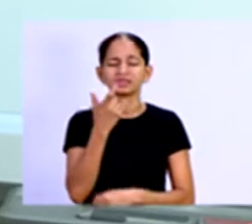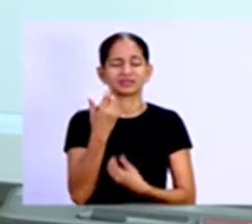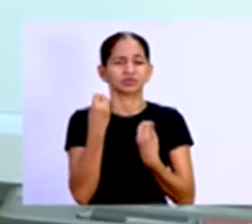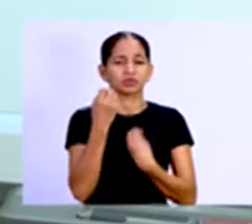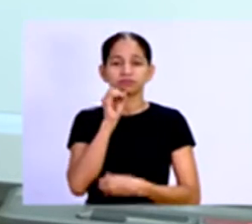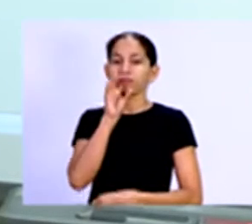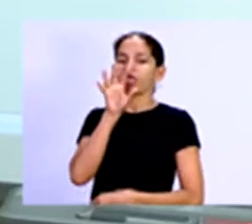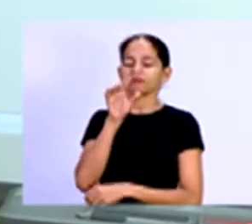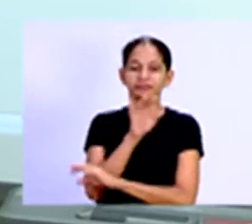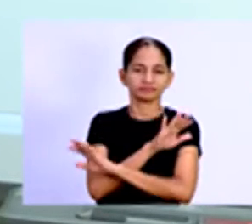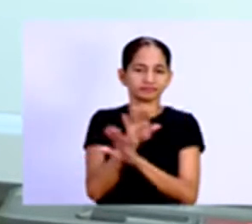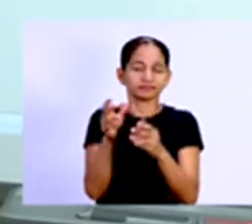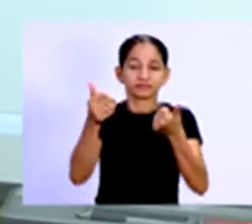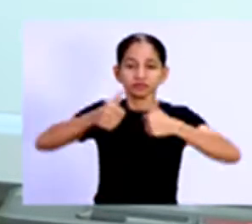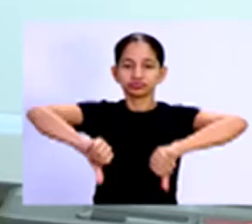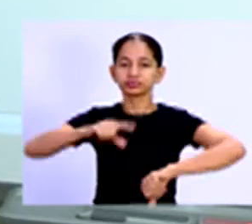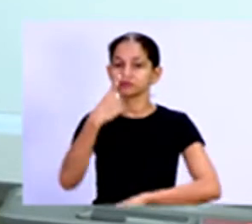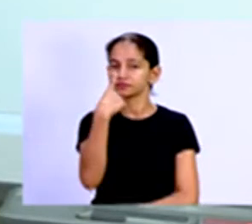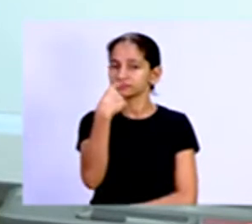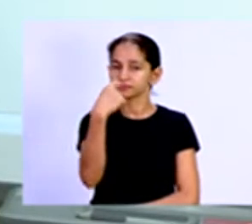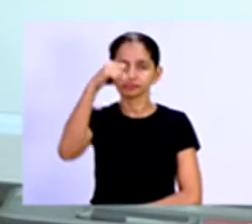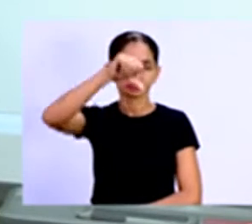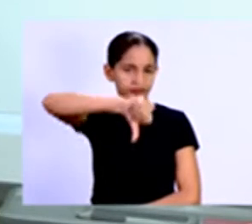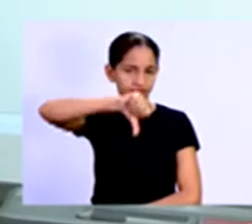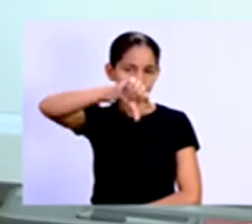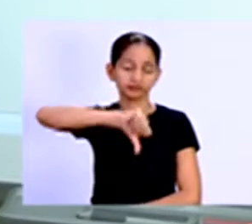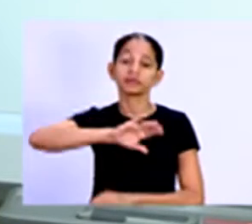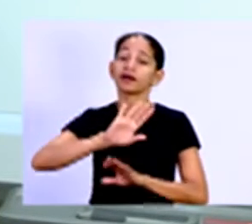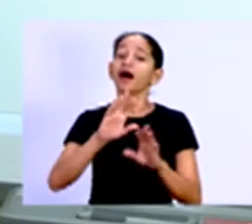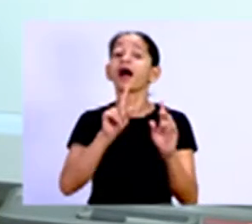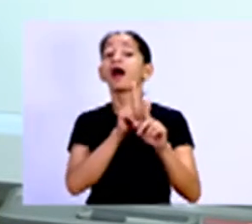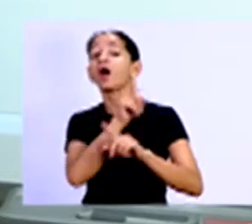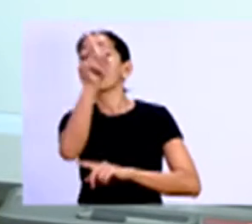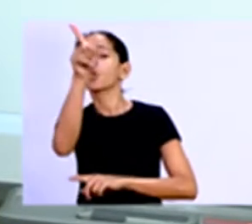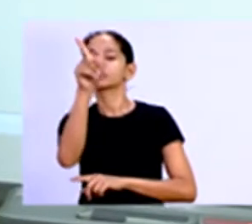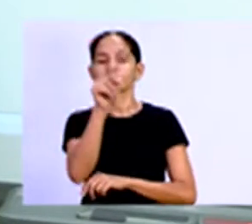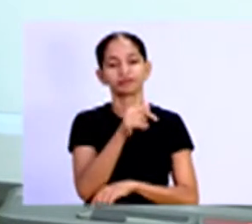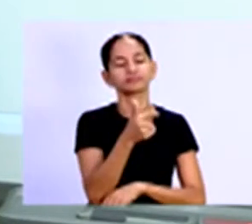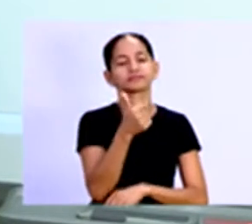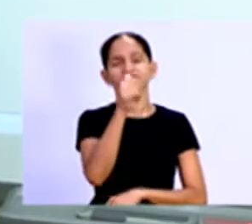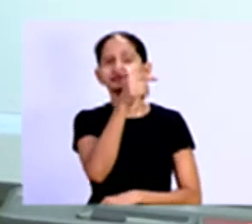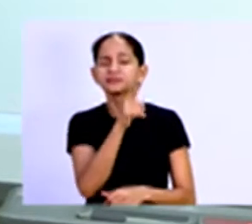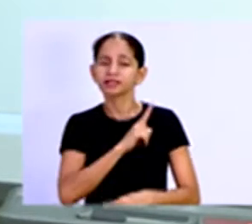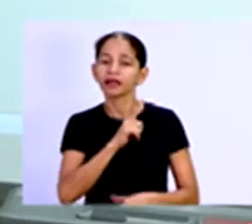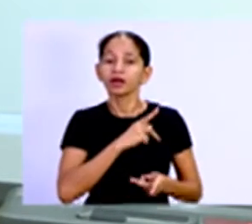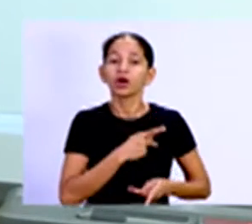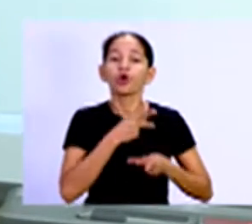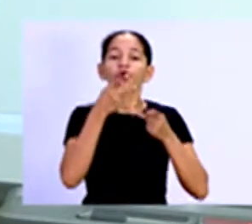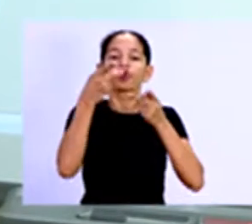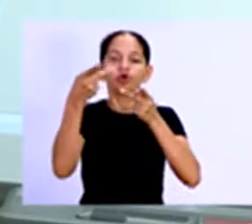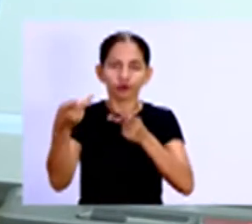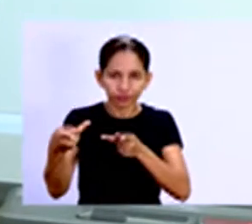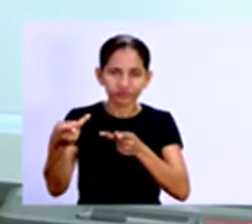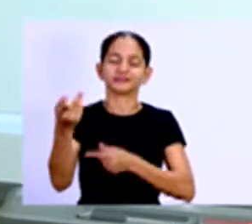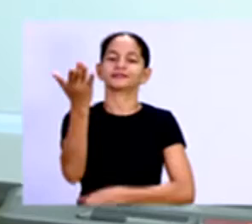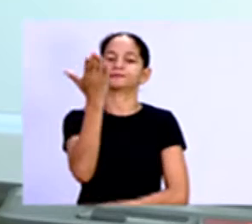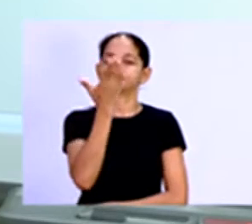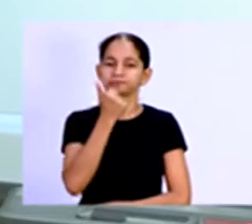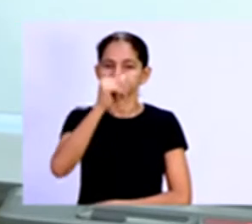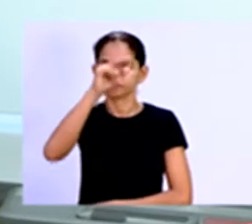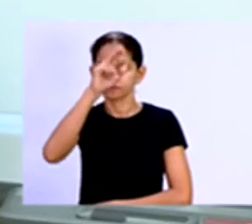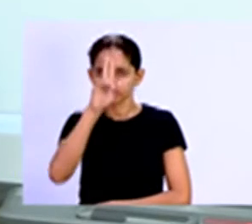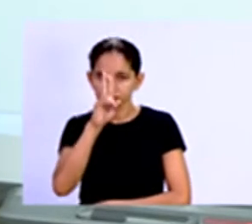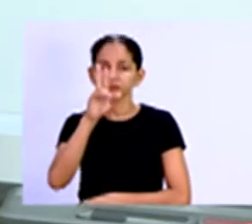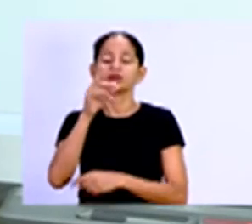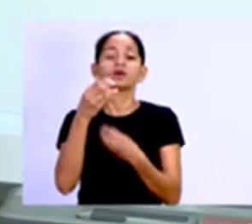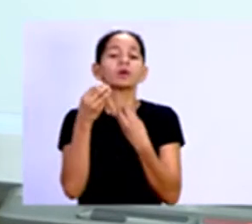falta de educação. Mas se a gente estivesse numa outra sociedade, por exemplo, no Oriente Médio, e fosse convidado para um almoço ou um jantar, se eu não